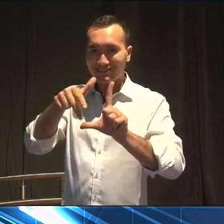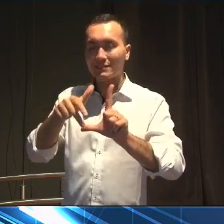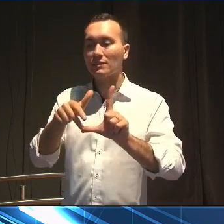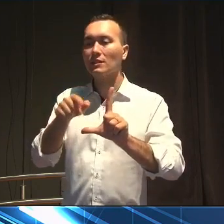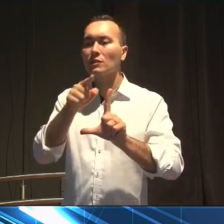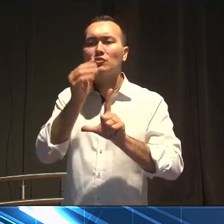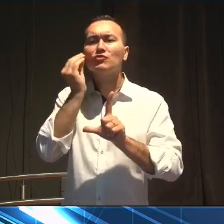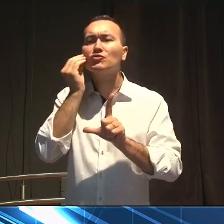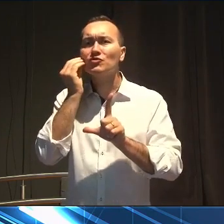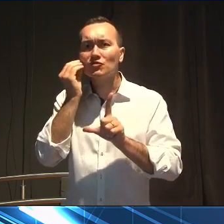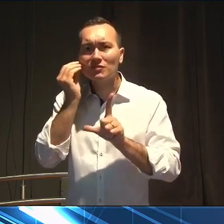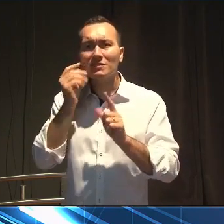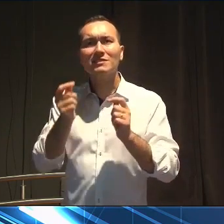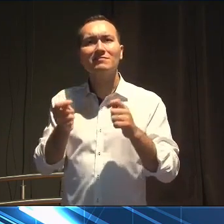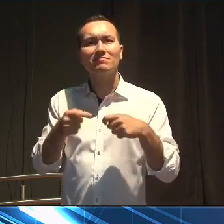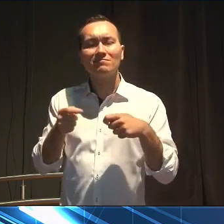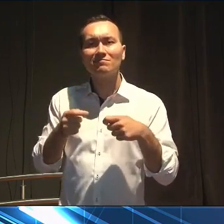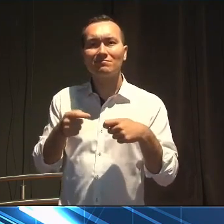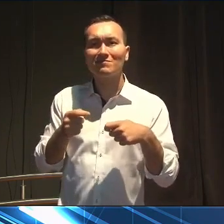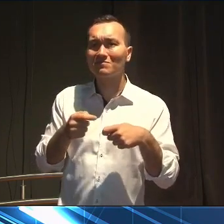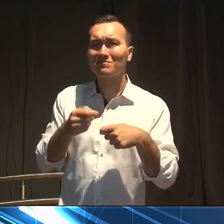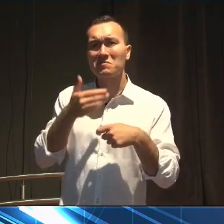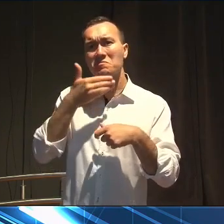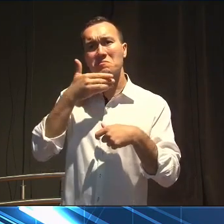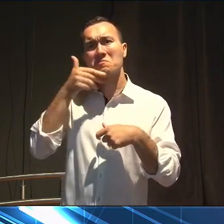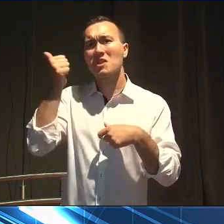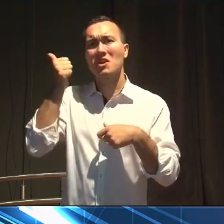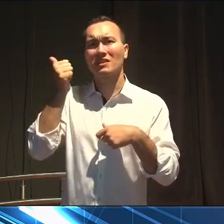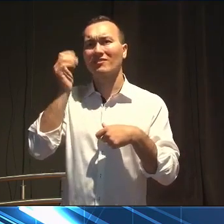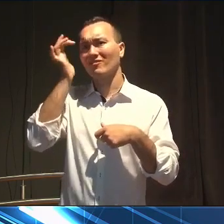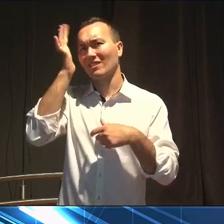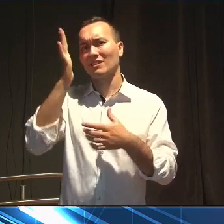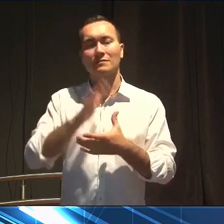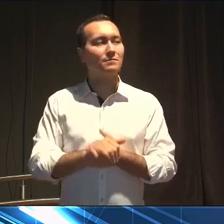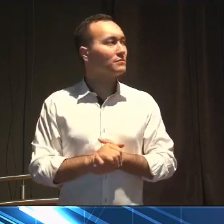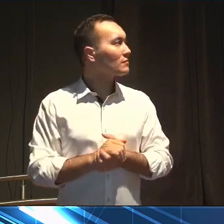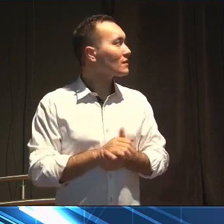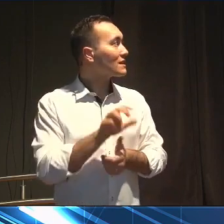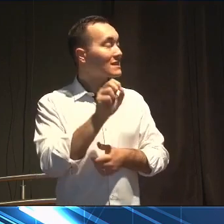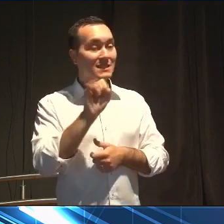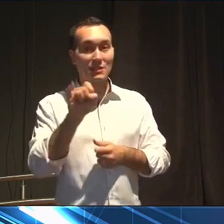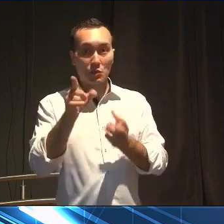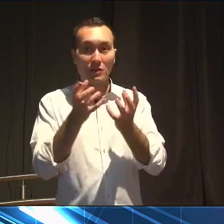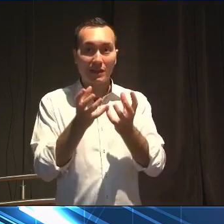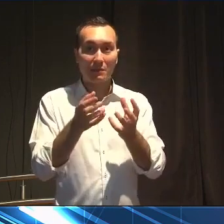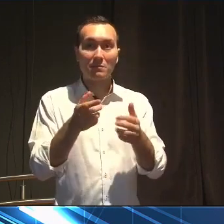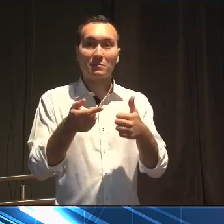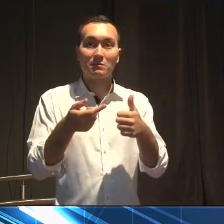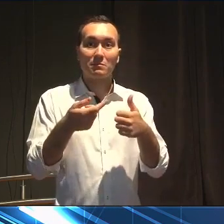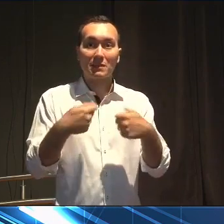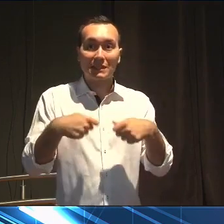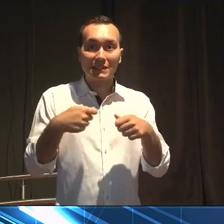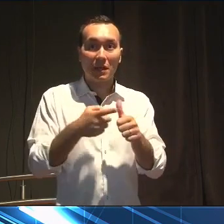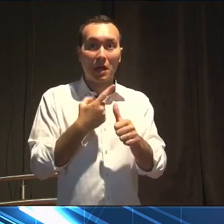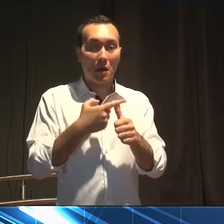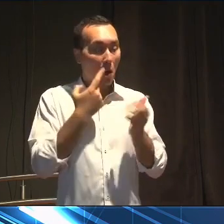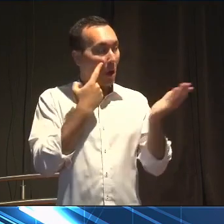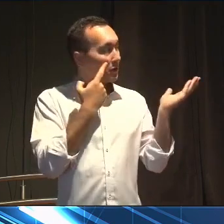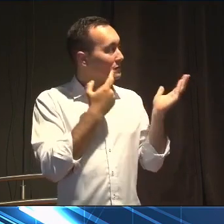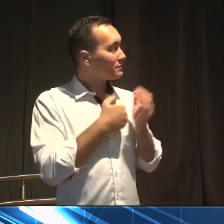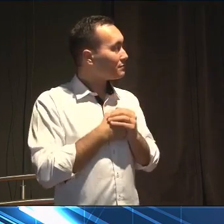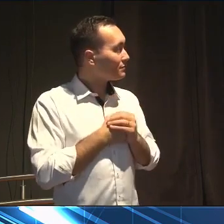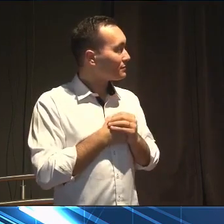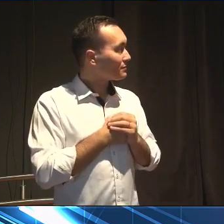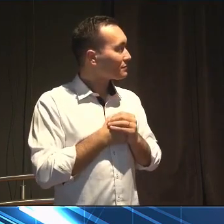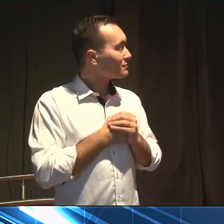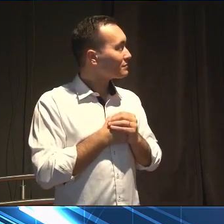de uma máquina com RTX, tá, por conta da demanda computacional dele. Existe uma versão gratuita do